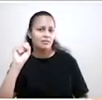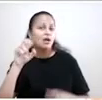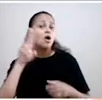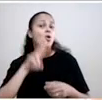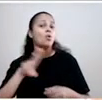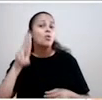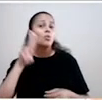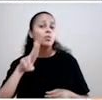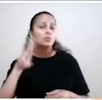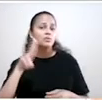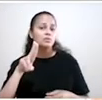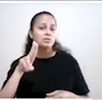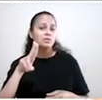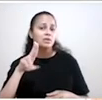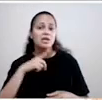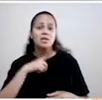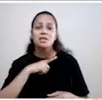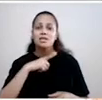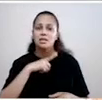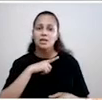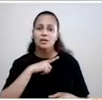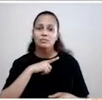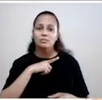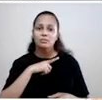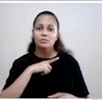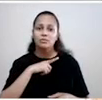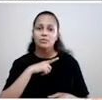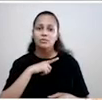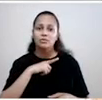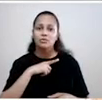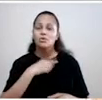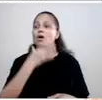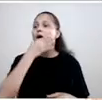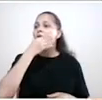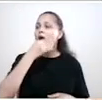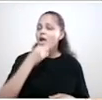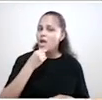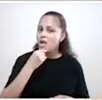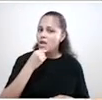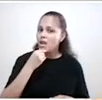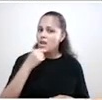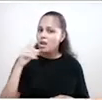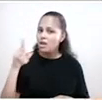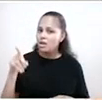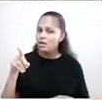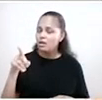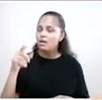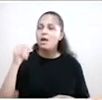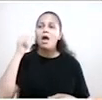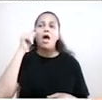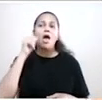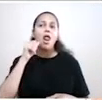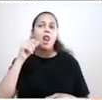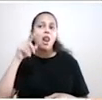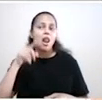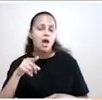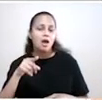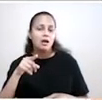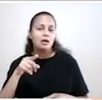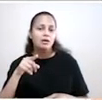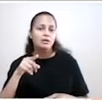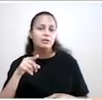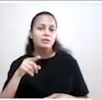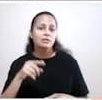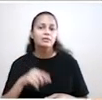has já é usado já quando nós temos estas aqui, ó. He, que é ele, homem, she, ela,